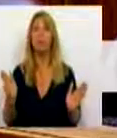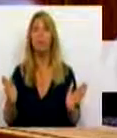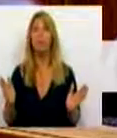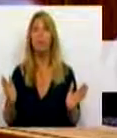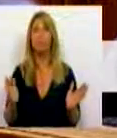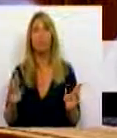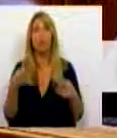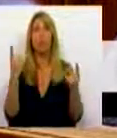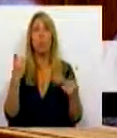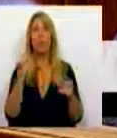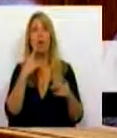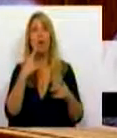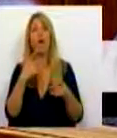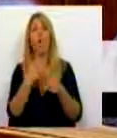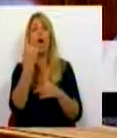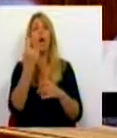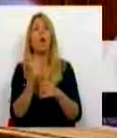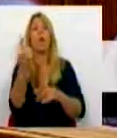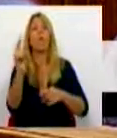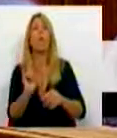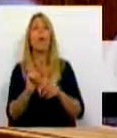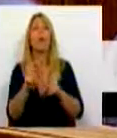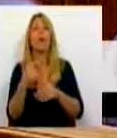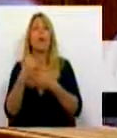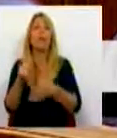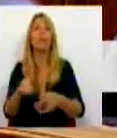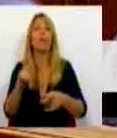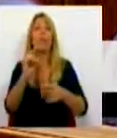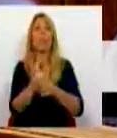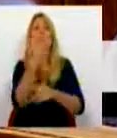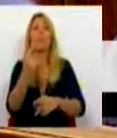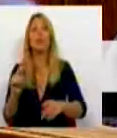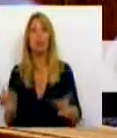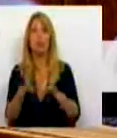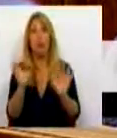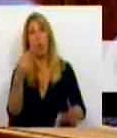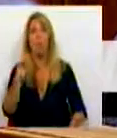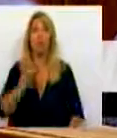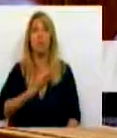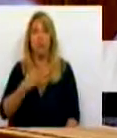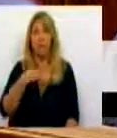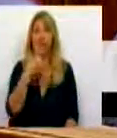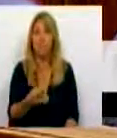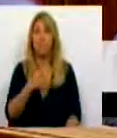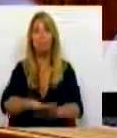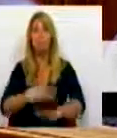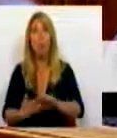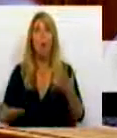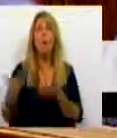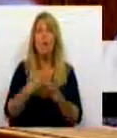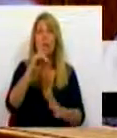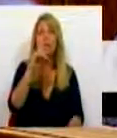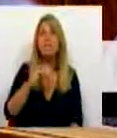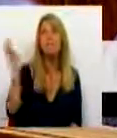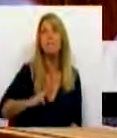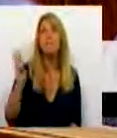forma casuística, como quer agora fazer passar o PSD. Valorizar o interior, e é isso que faremos, olhando para esse mercado de 60 milhões de